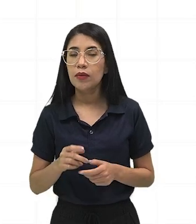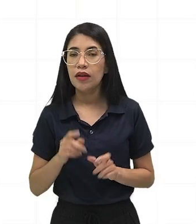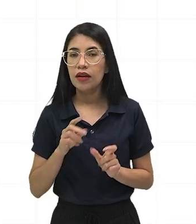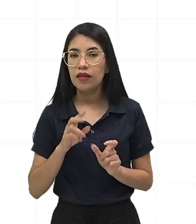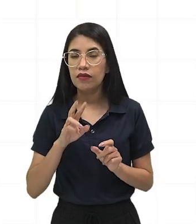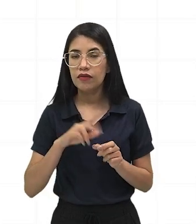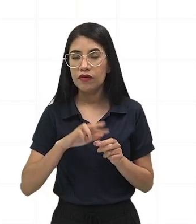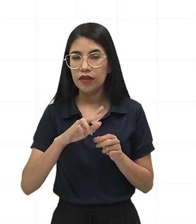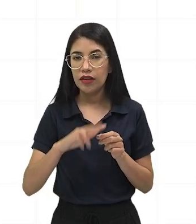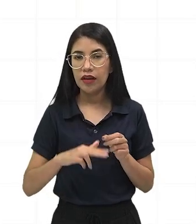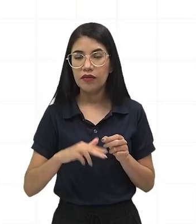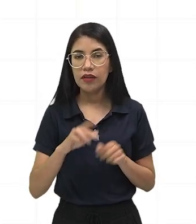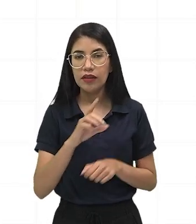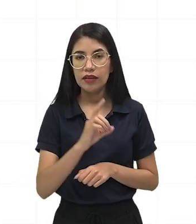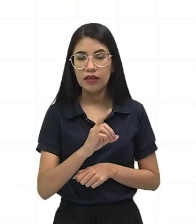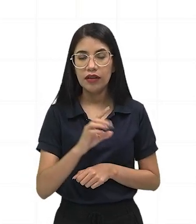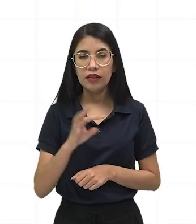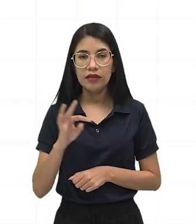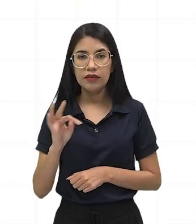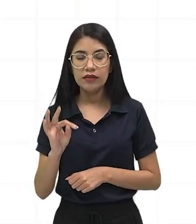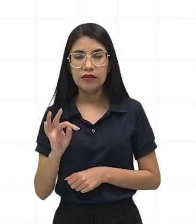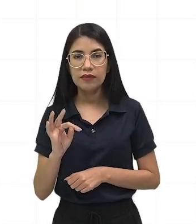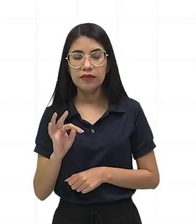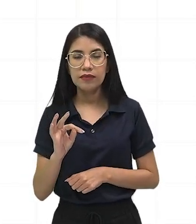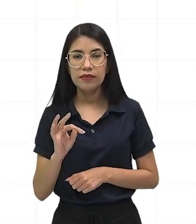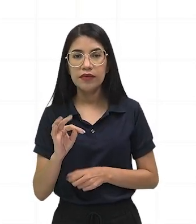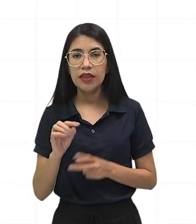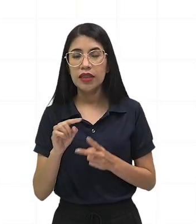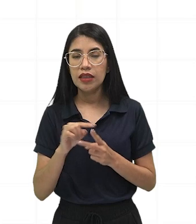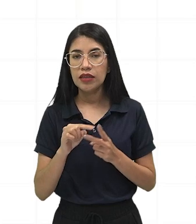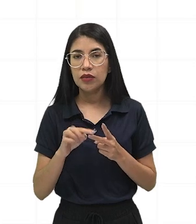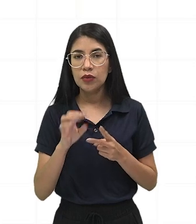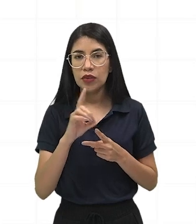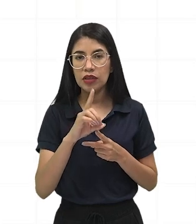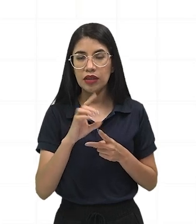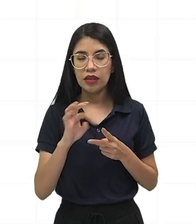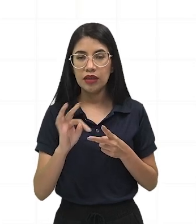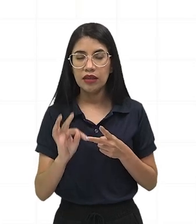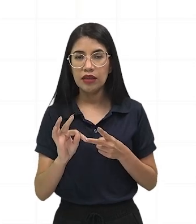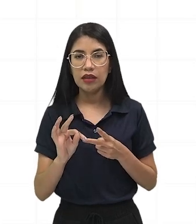variáveis? D e T. Essas duas grandezas, né?